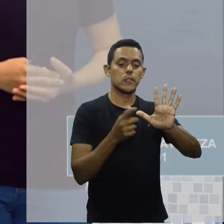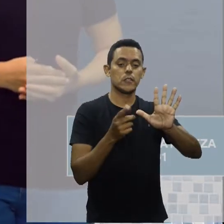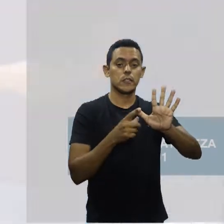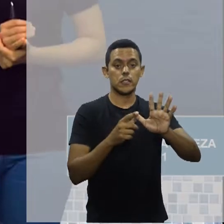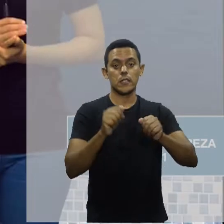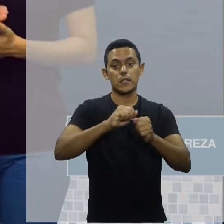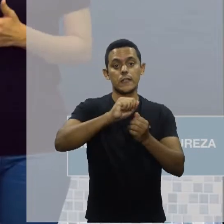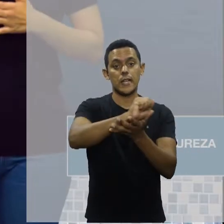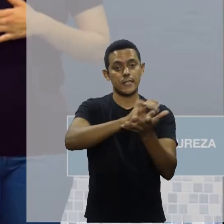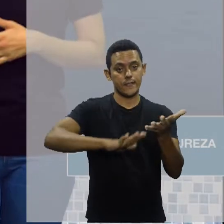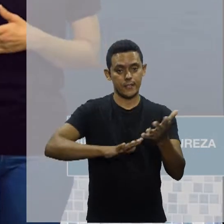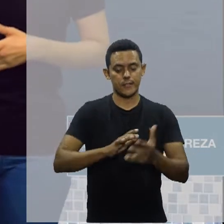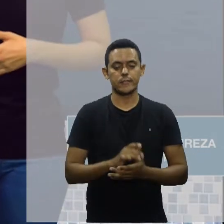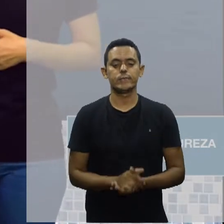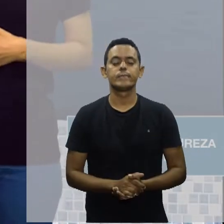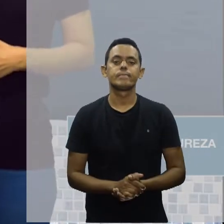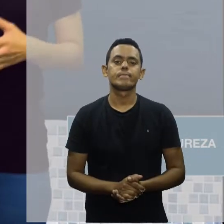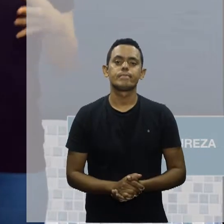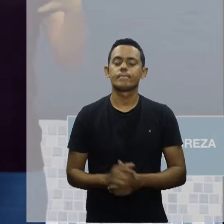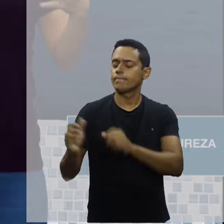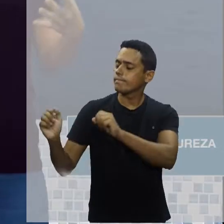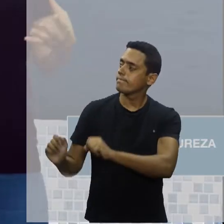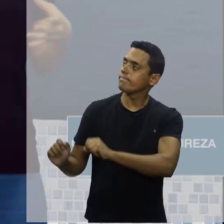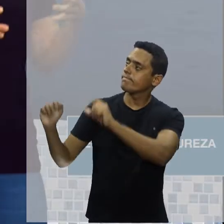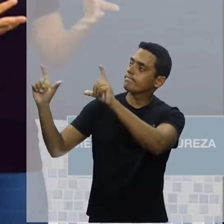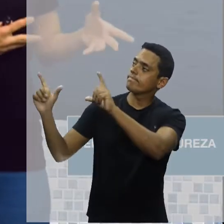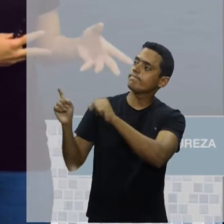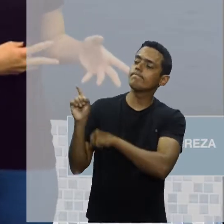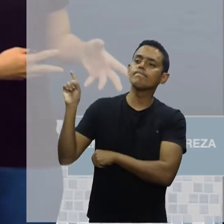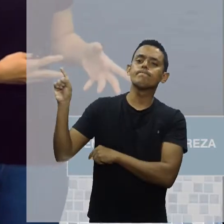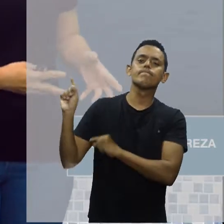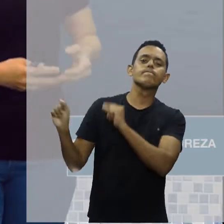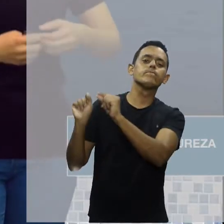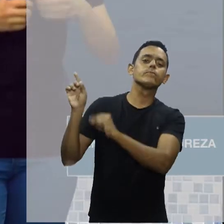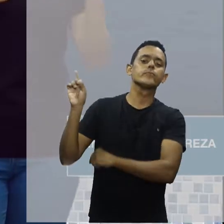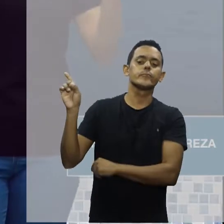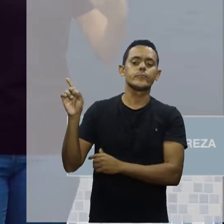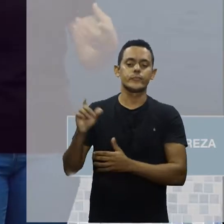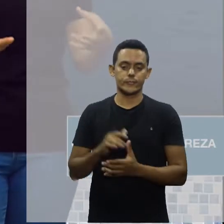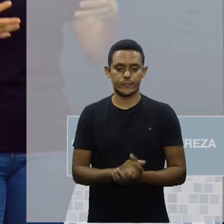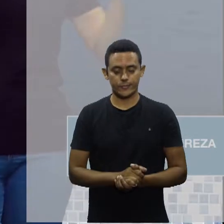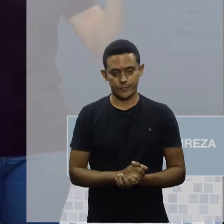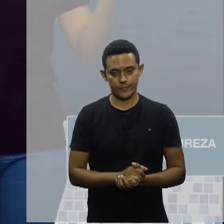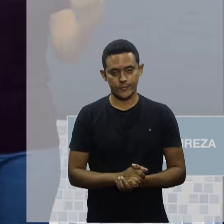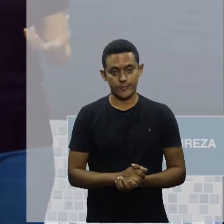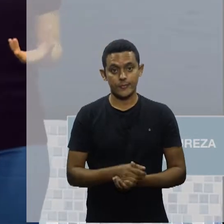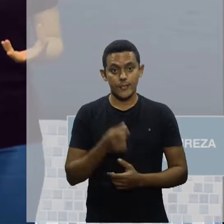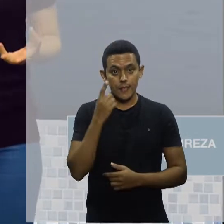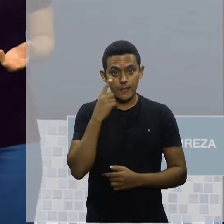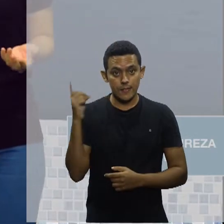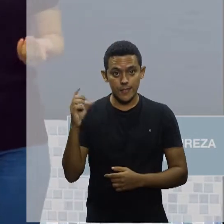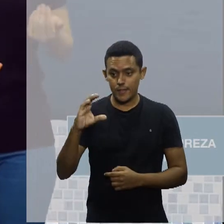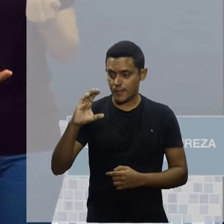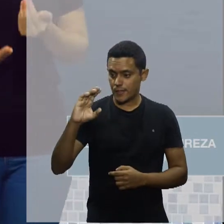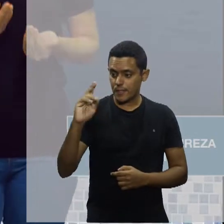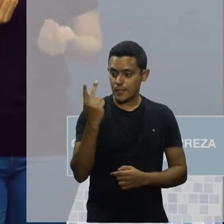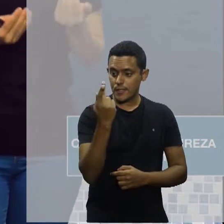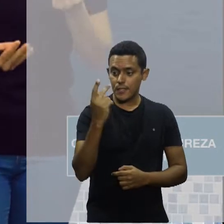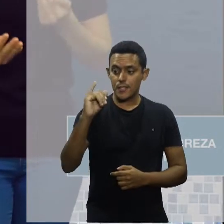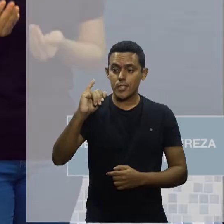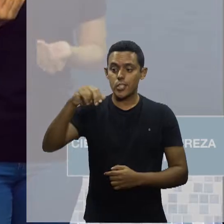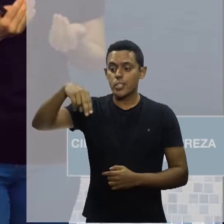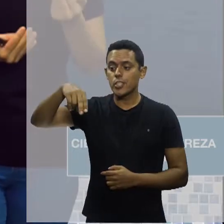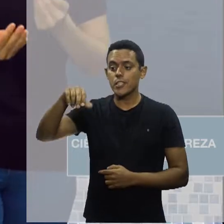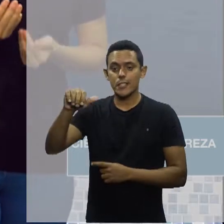exercício. Aqui no nosso slide 5, começando essa contextualização a respeito da pandemia, a gente